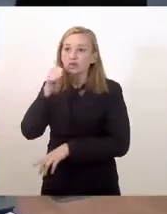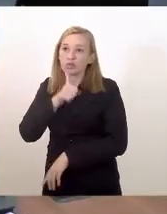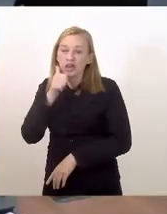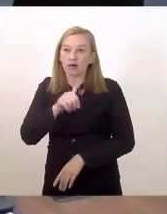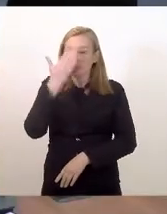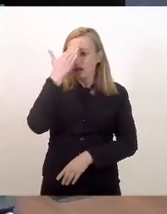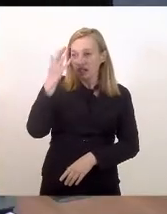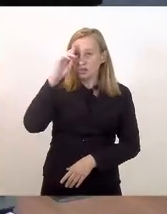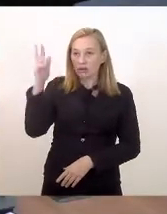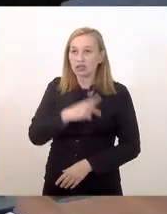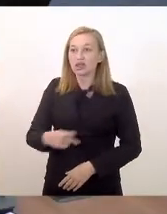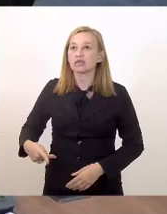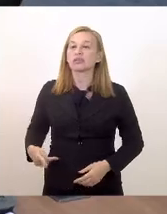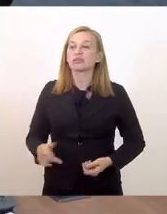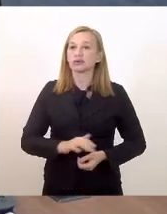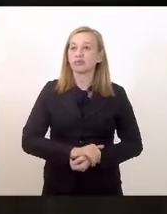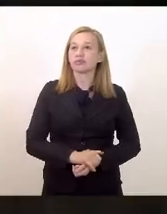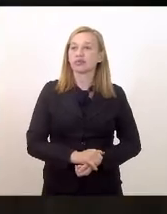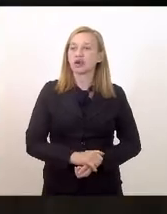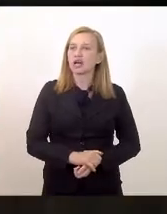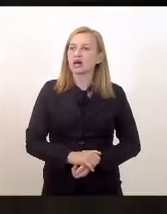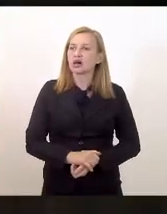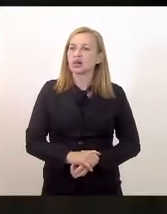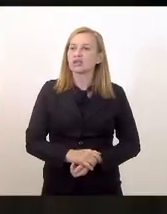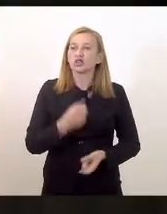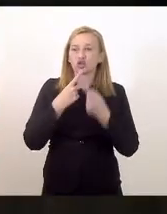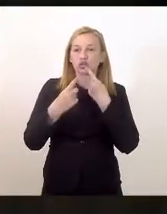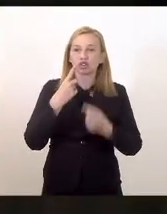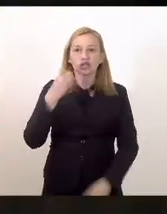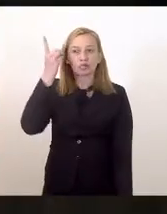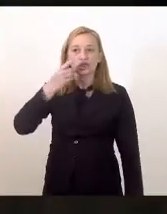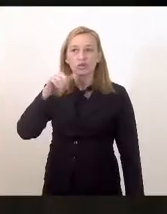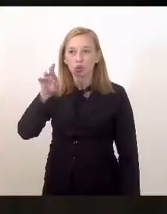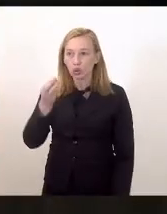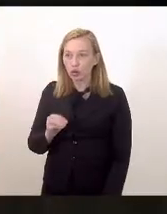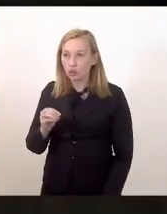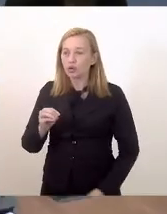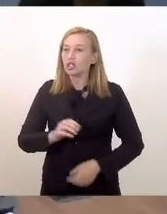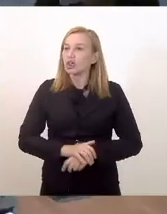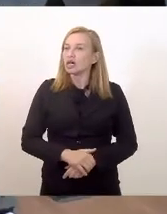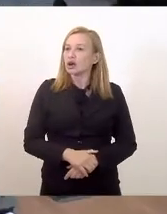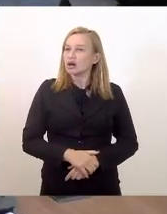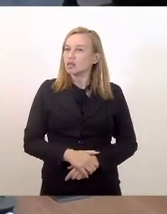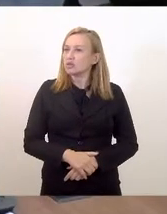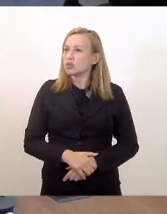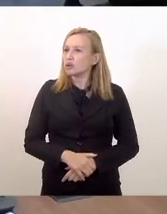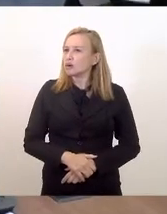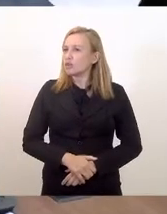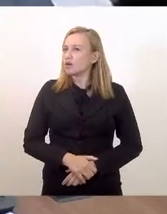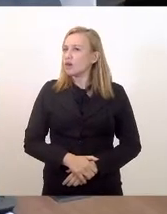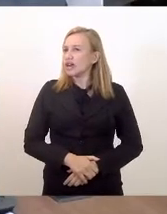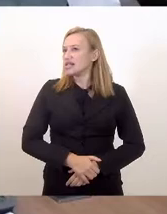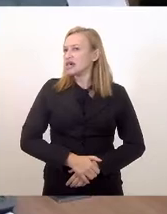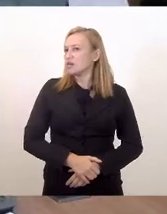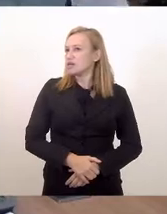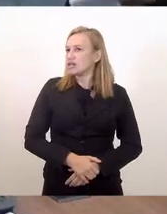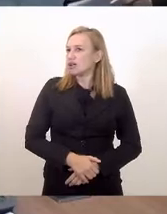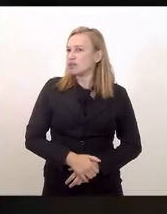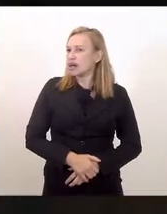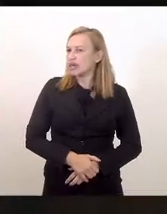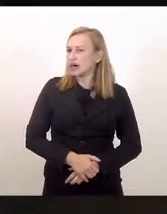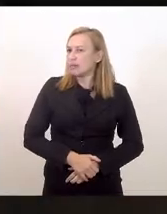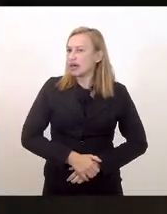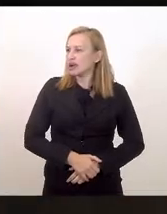presidente. Para discutir, deputado Eurico Júnior, autor da proposta. Senhor presidente,